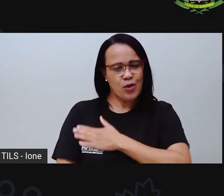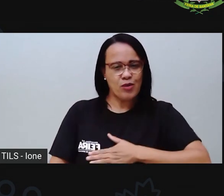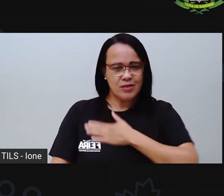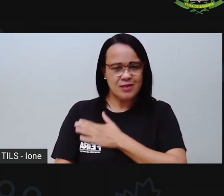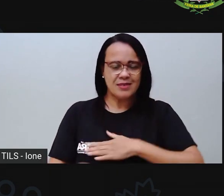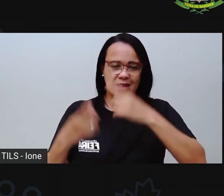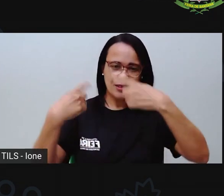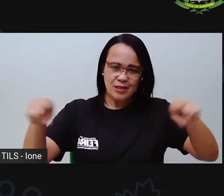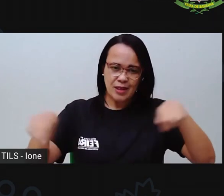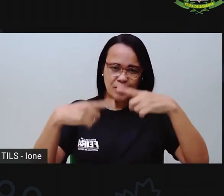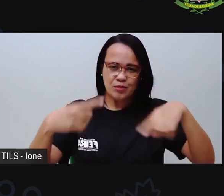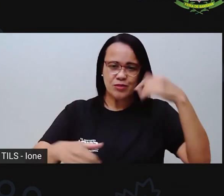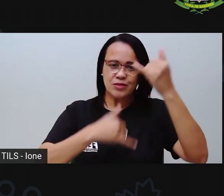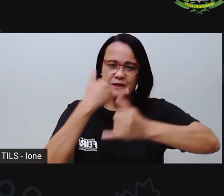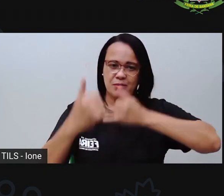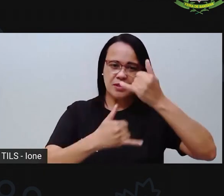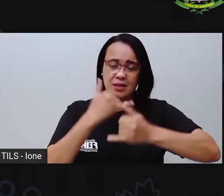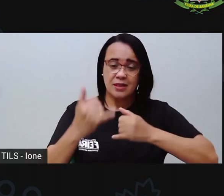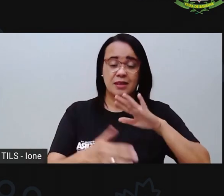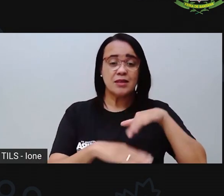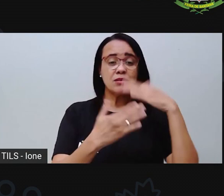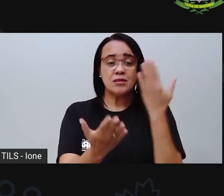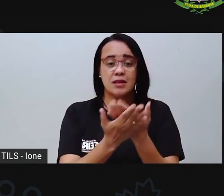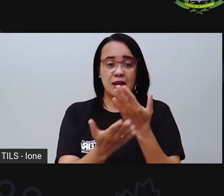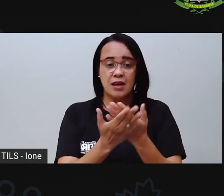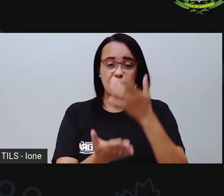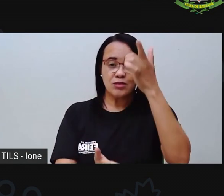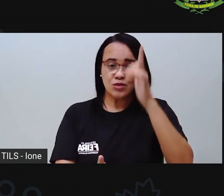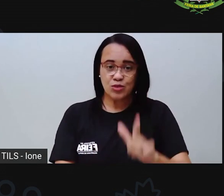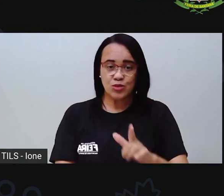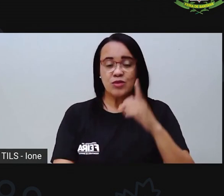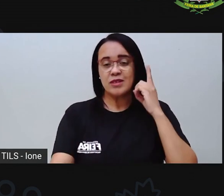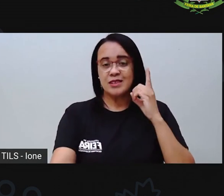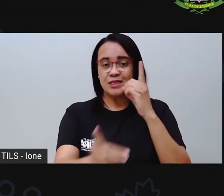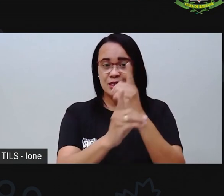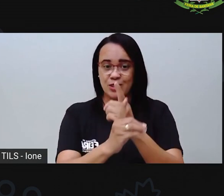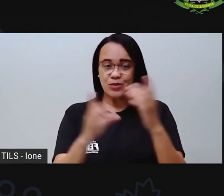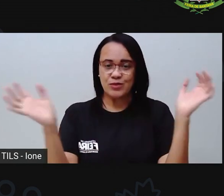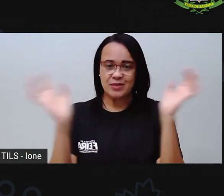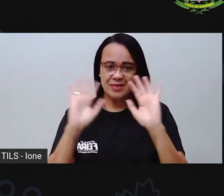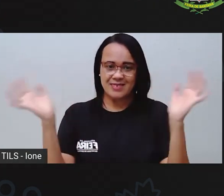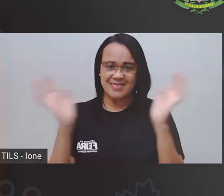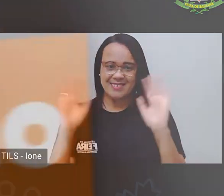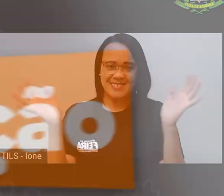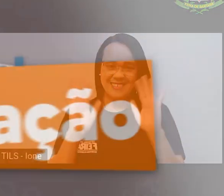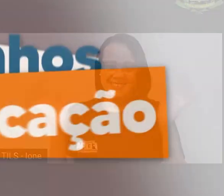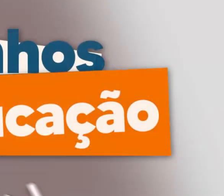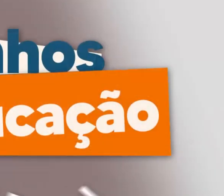cantando, se divertindo. E a gente se vê na próxima aula, tá certo? Então, ó, até mais e tchau, tchau.